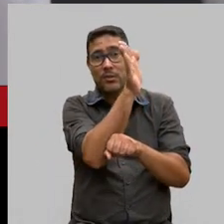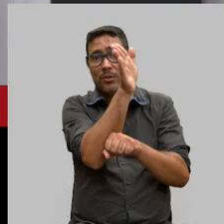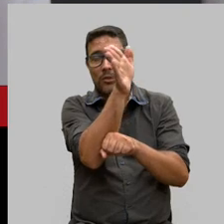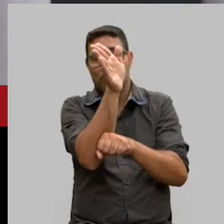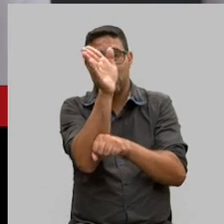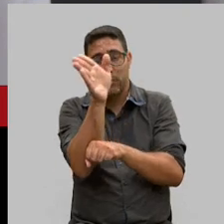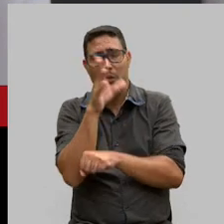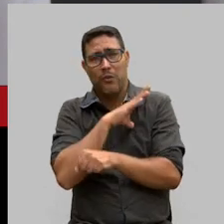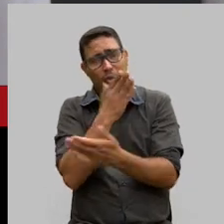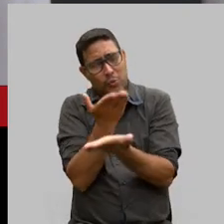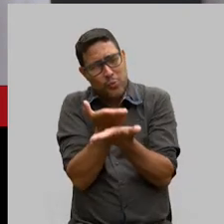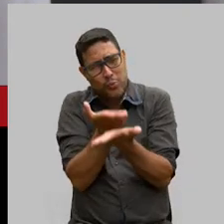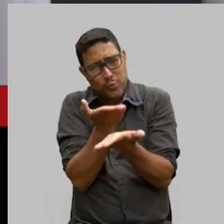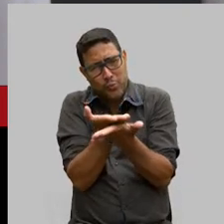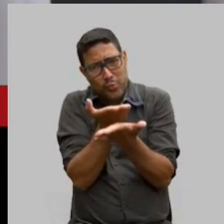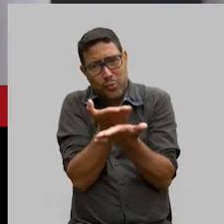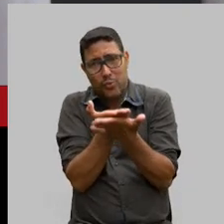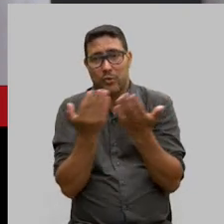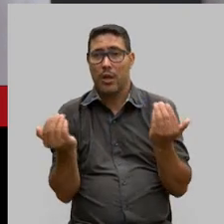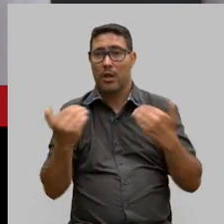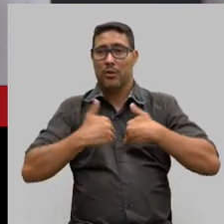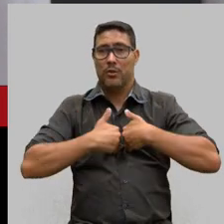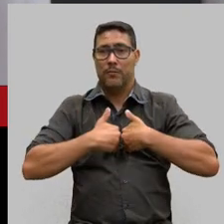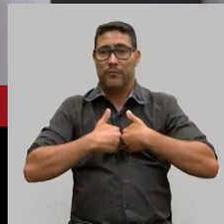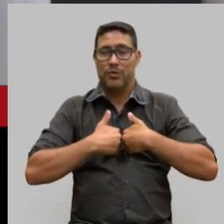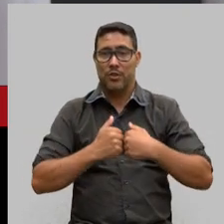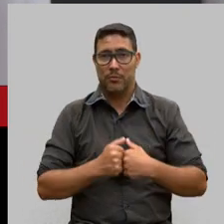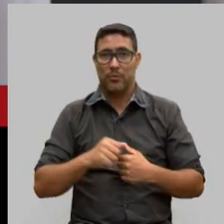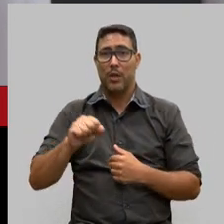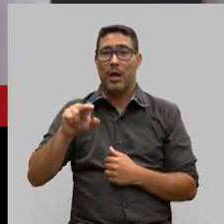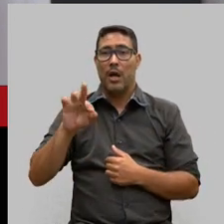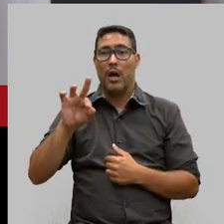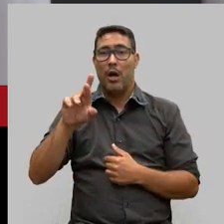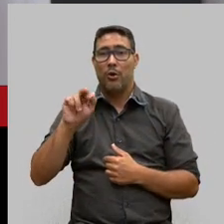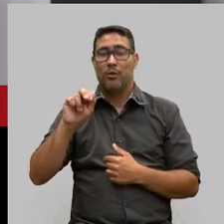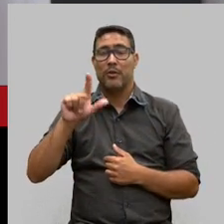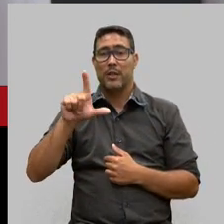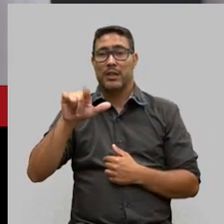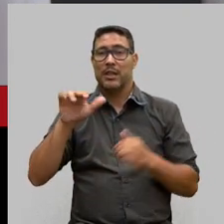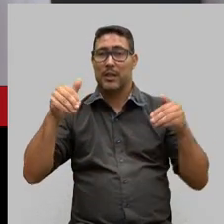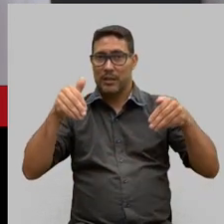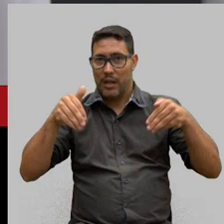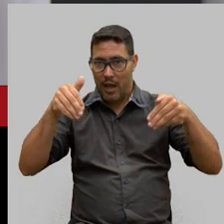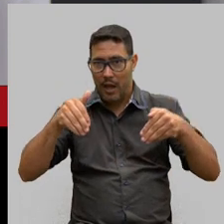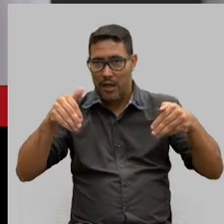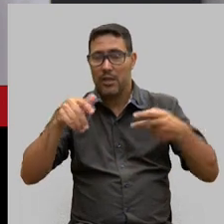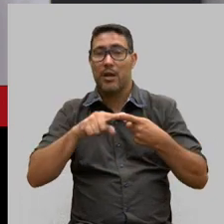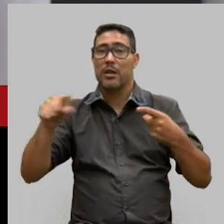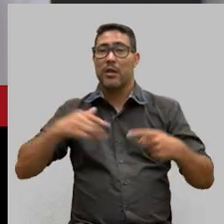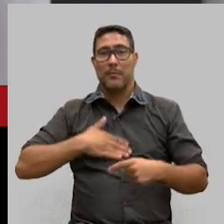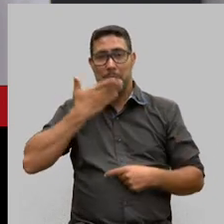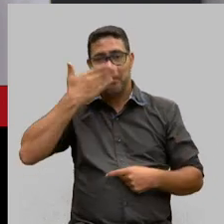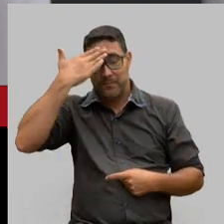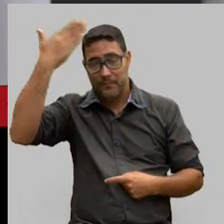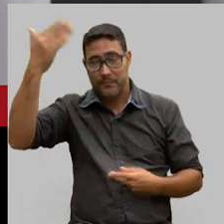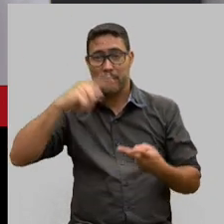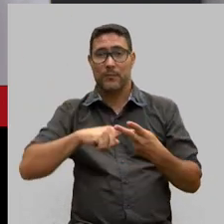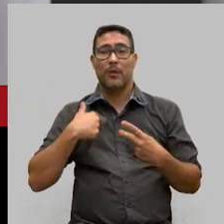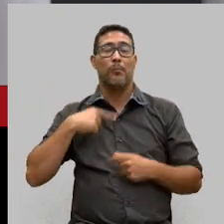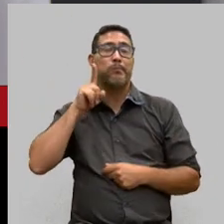autismo eh na Austrália Emirados Árabes Estados